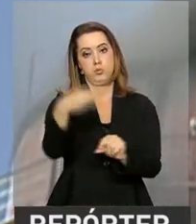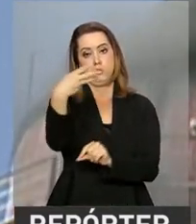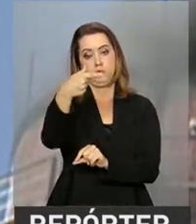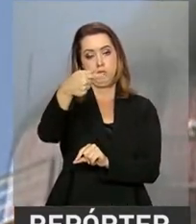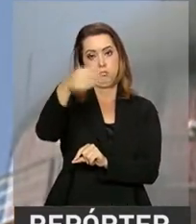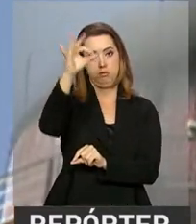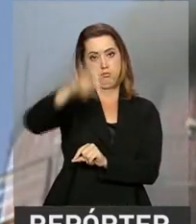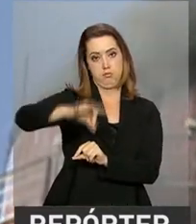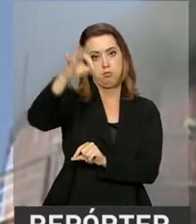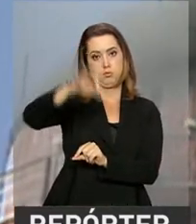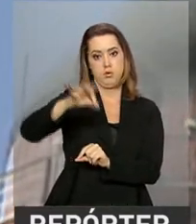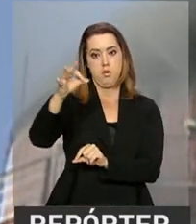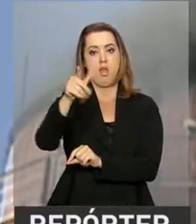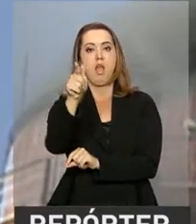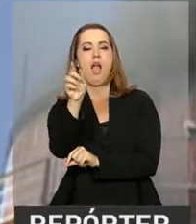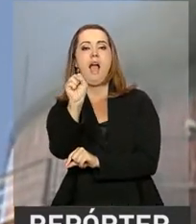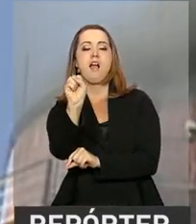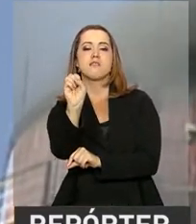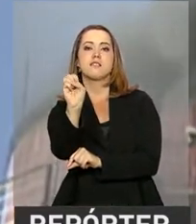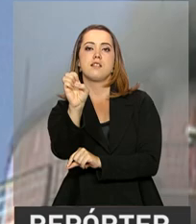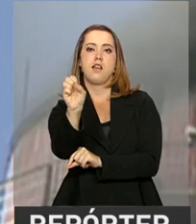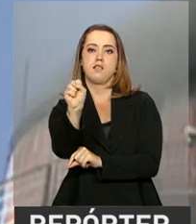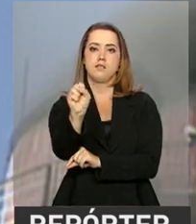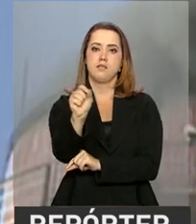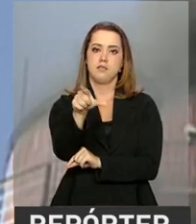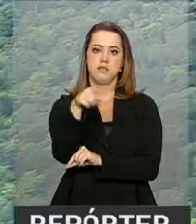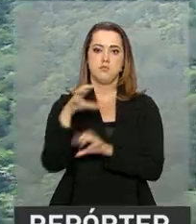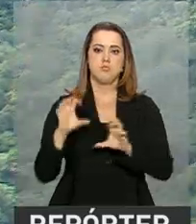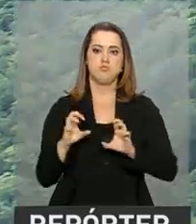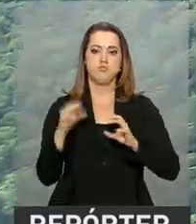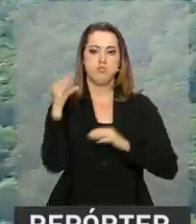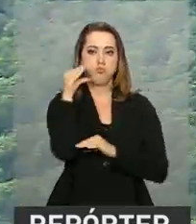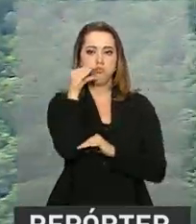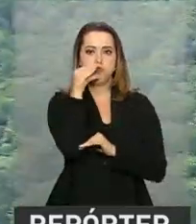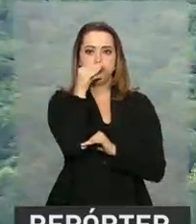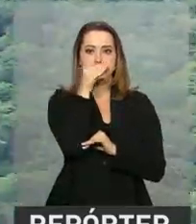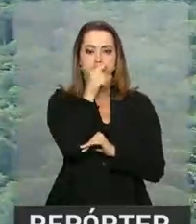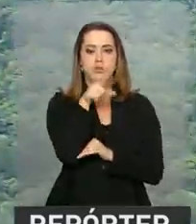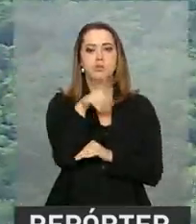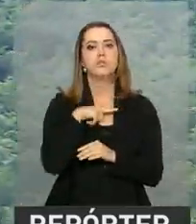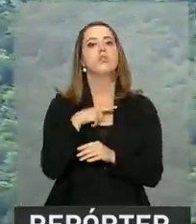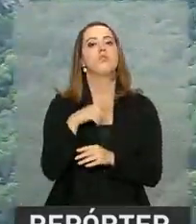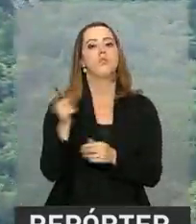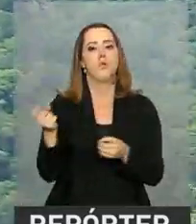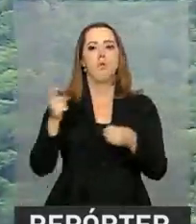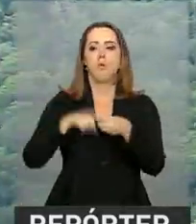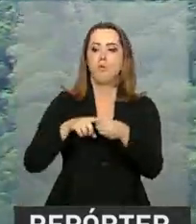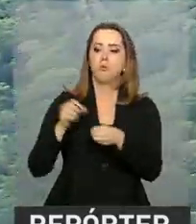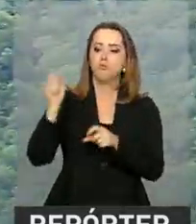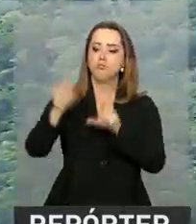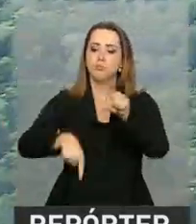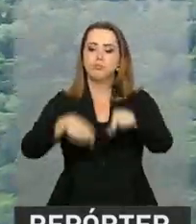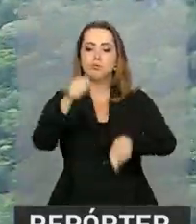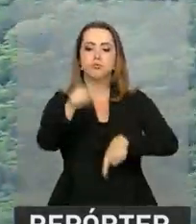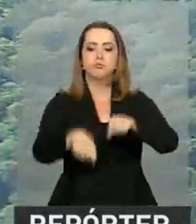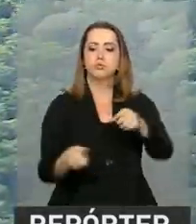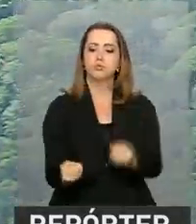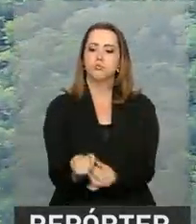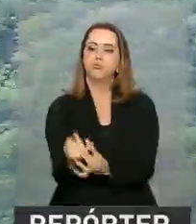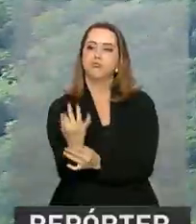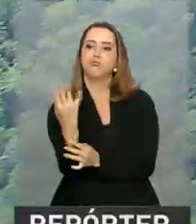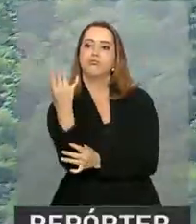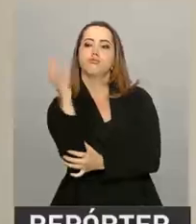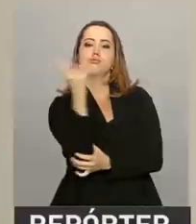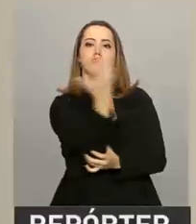emissões de gases do efeito estufa até 2025 e recuperar milhões de hectares de florestas e pastagens